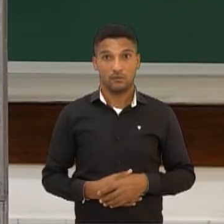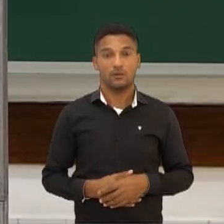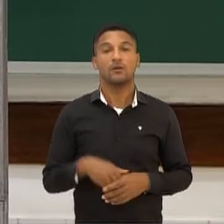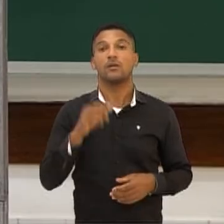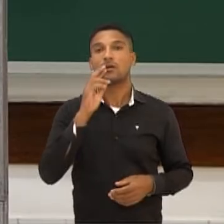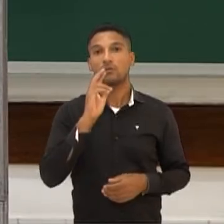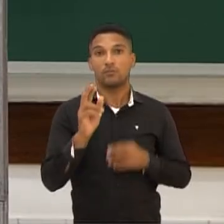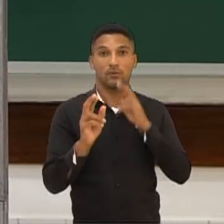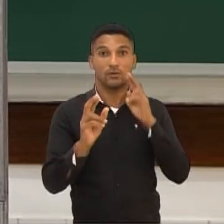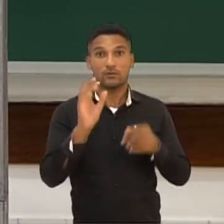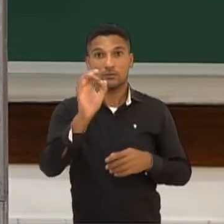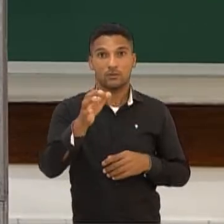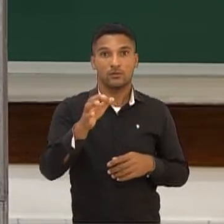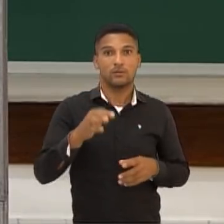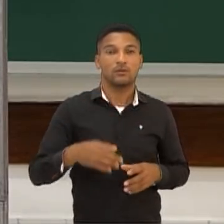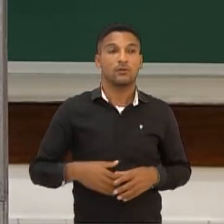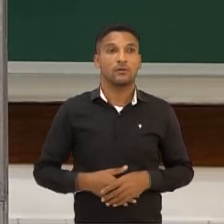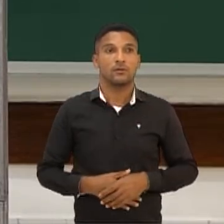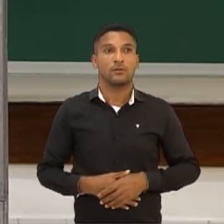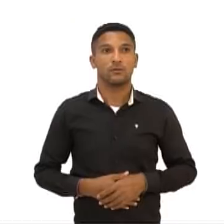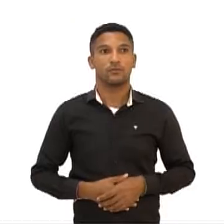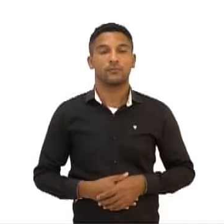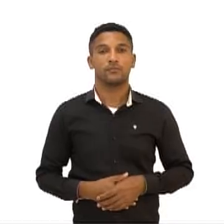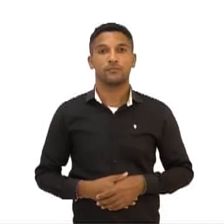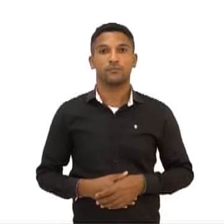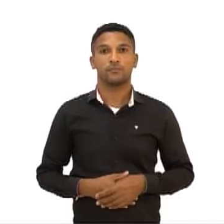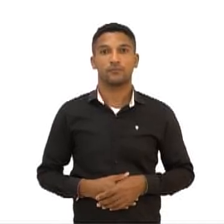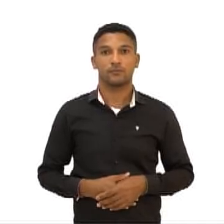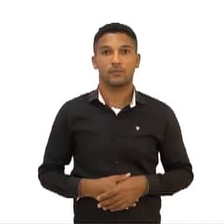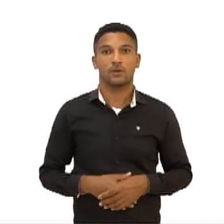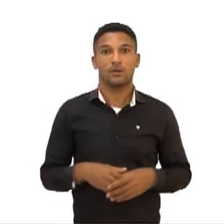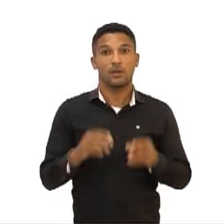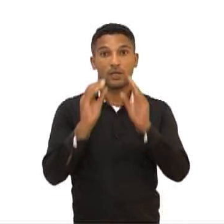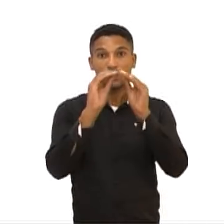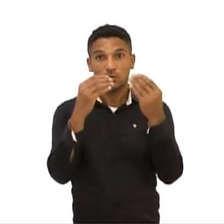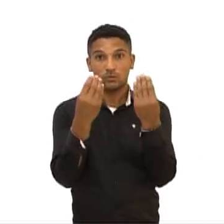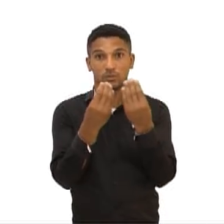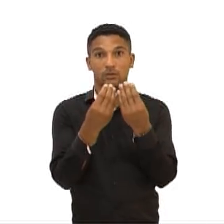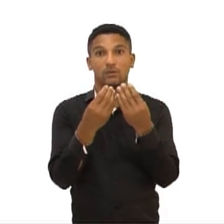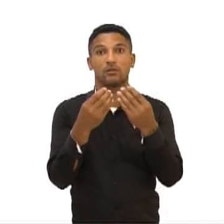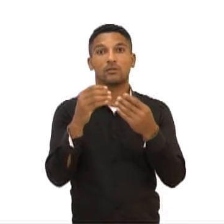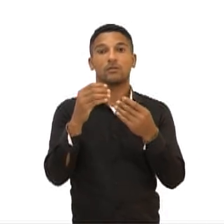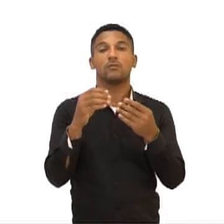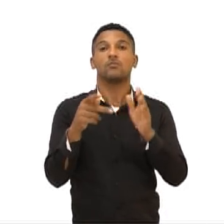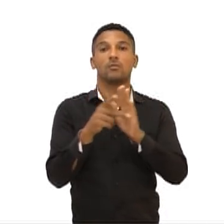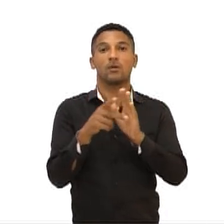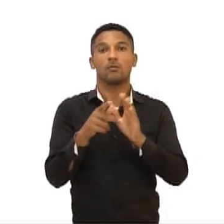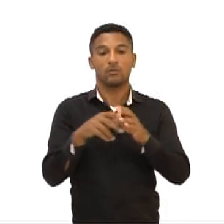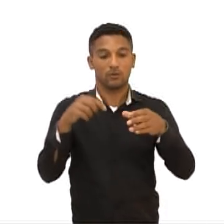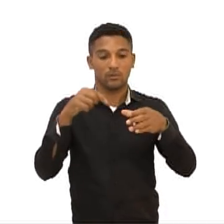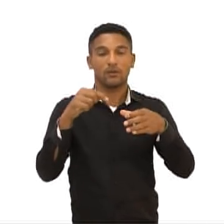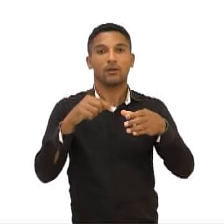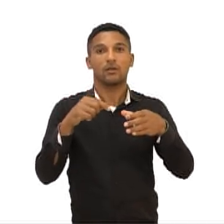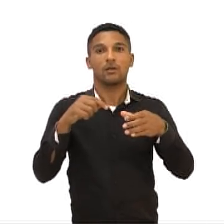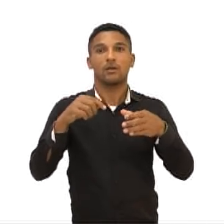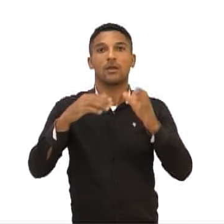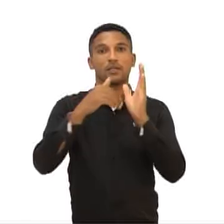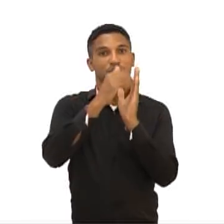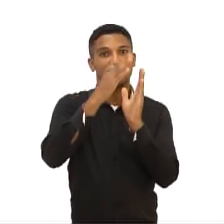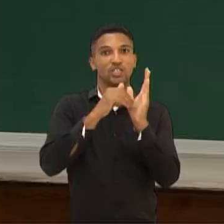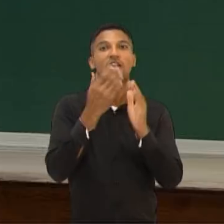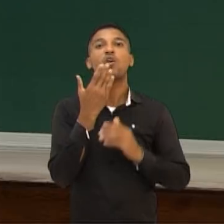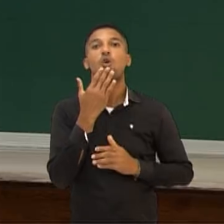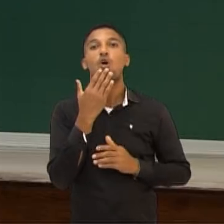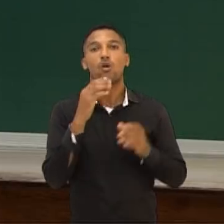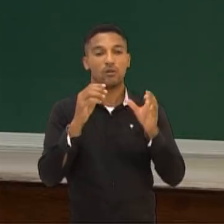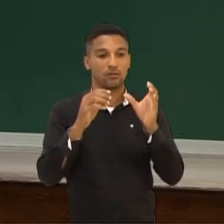E a resposta correta é... São substâncias corantes, né? Podendo ser naturais ou químicos, né?